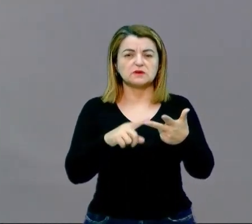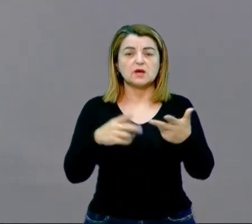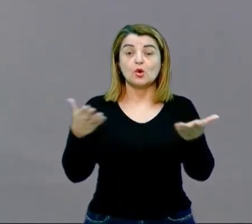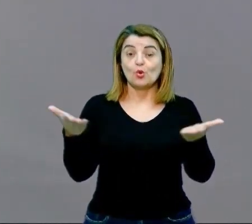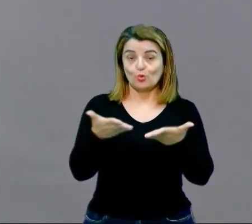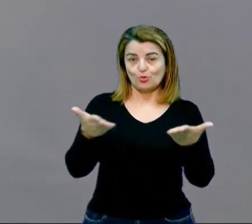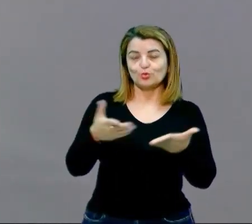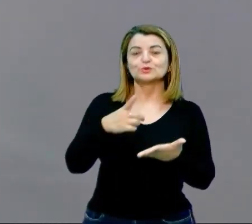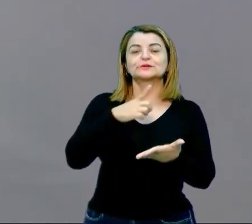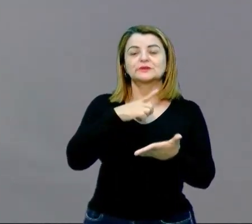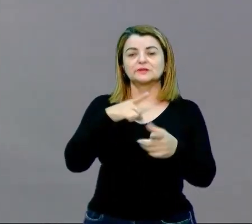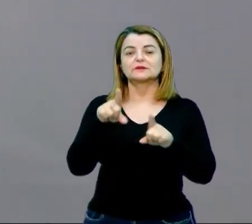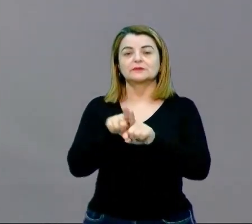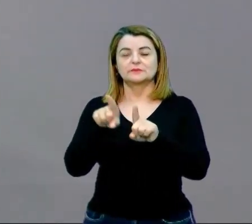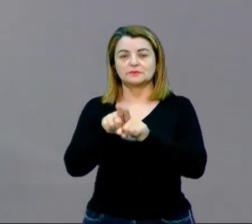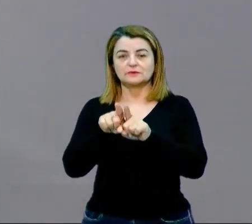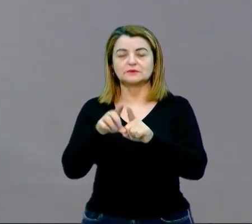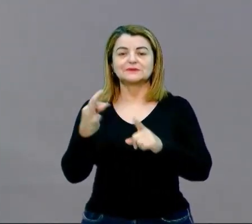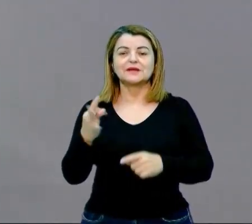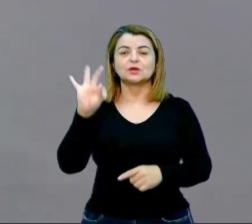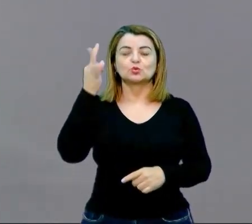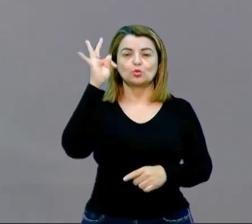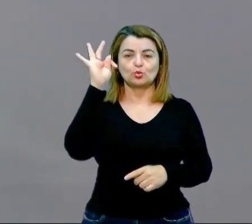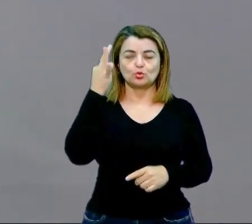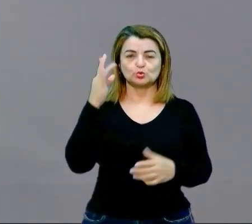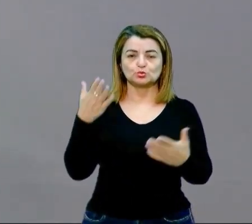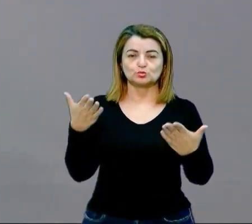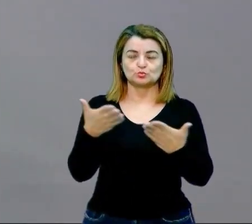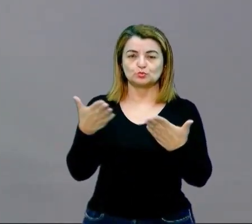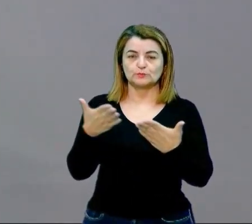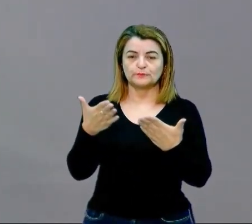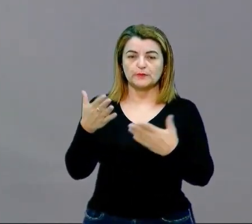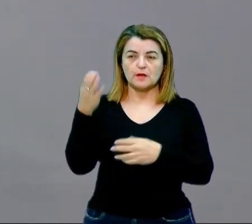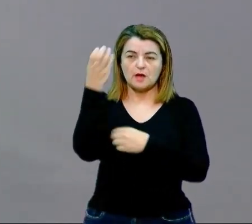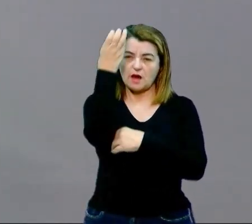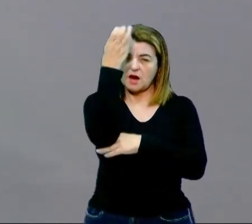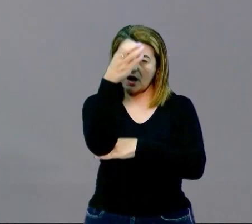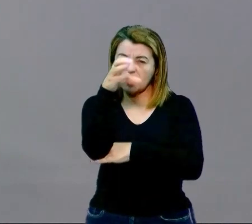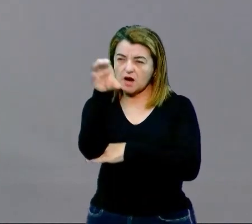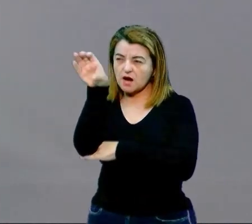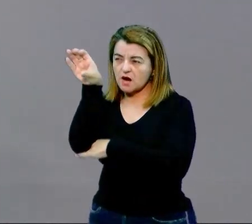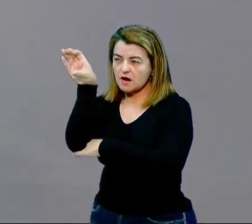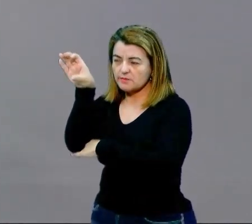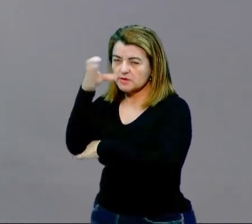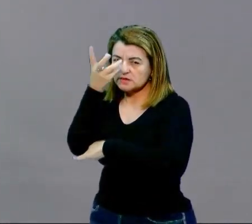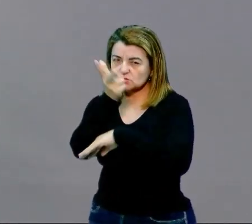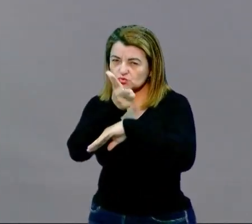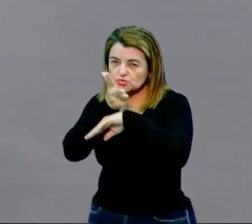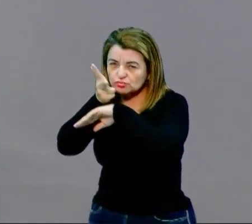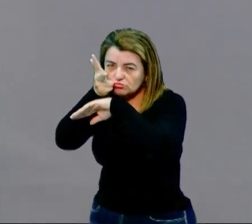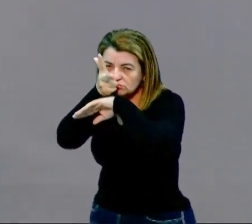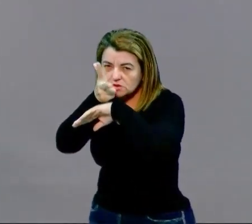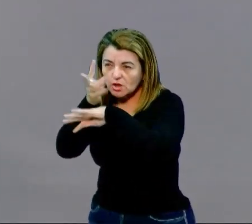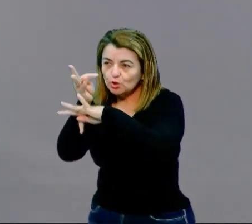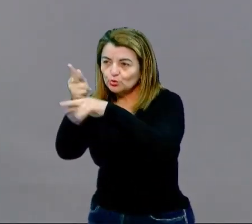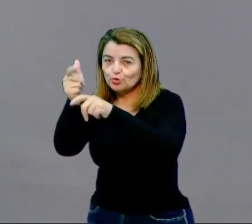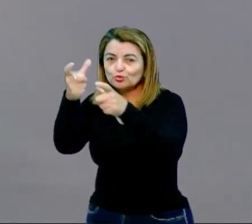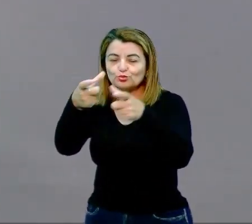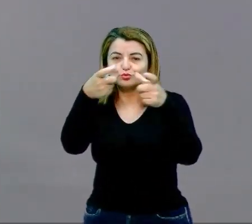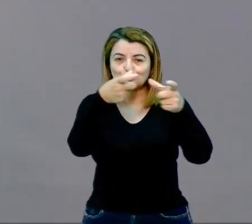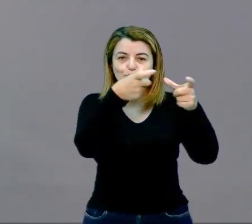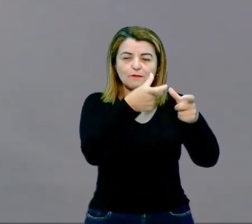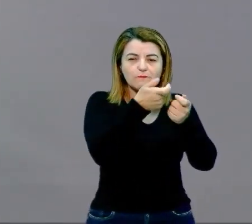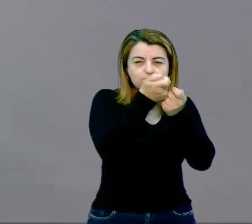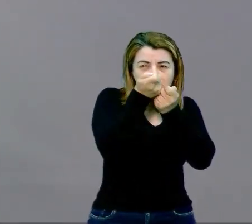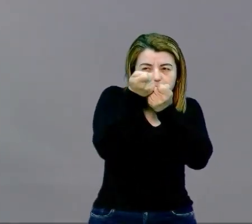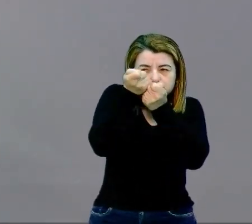hoje tem todo um aparato tecnológico, como por exemplo as câmeras em todos os lugares, que vão de certo modo